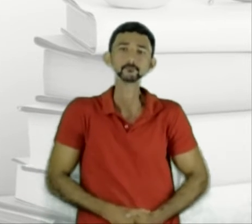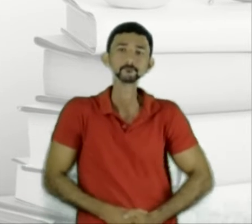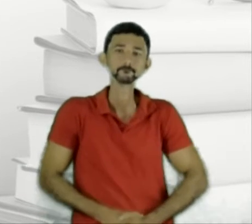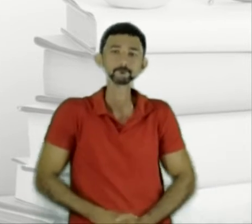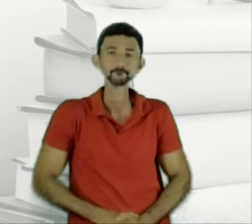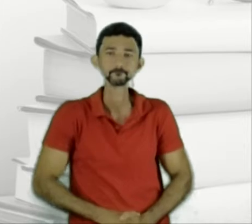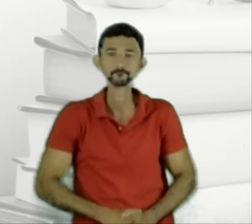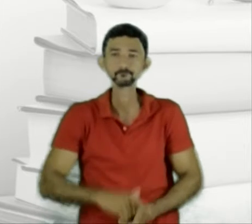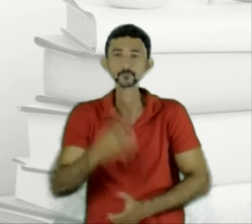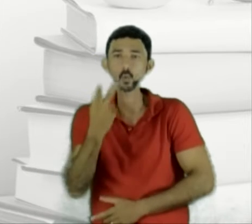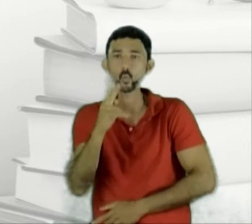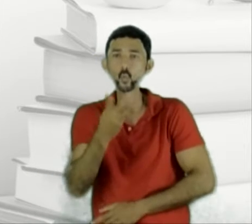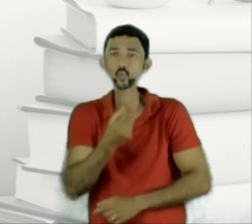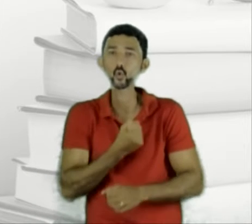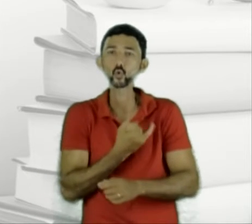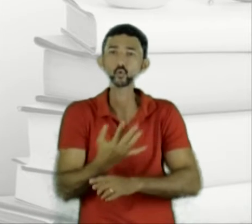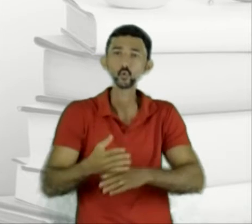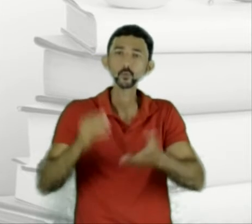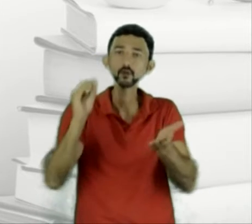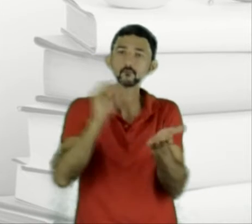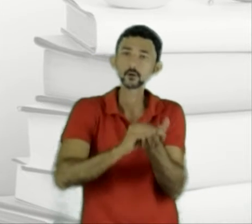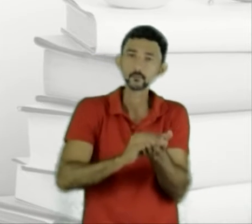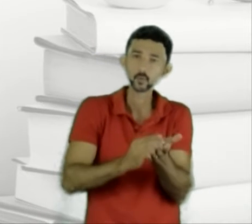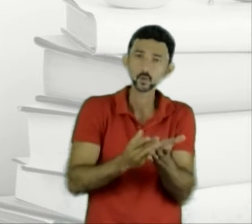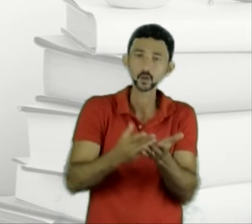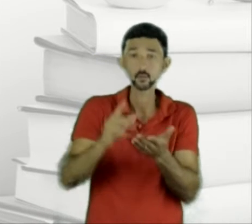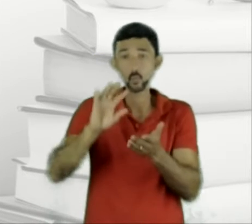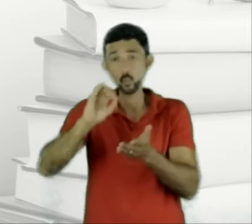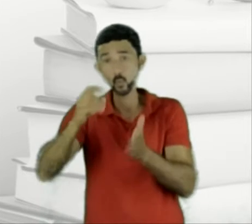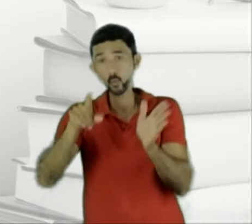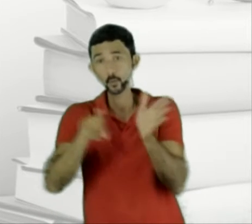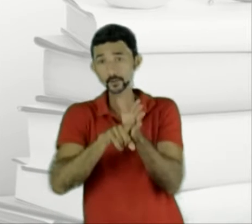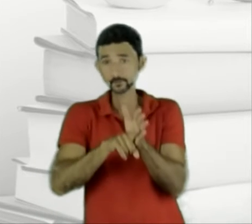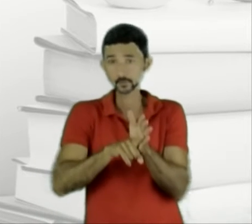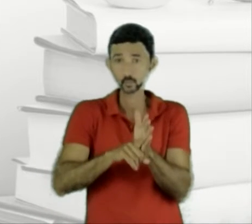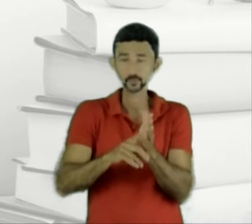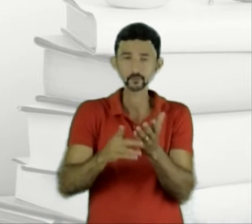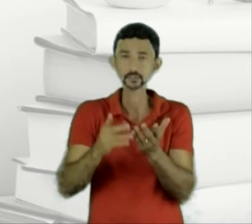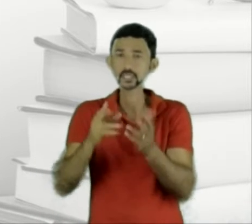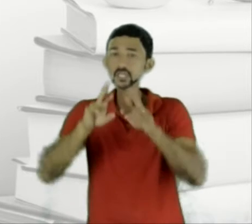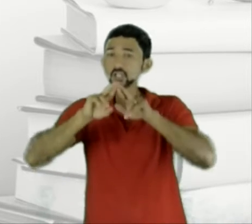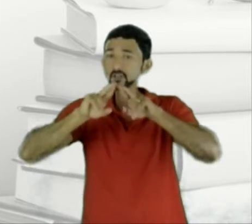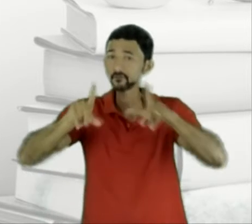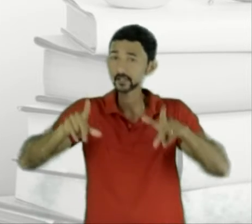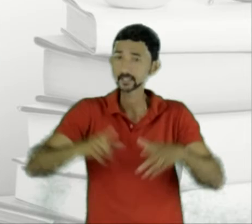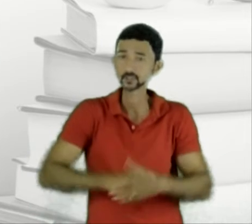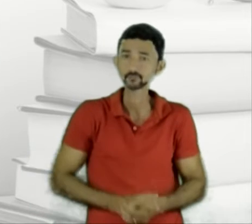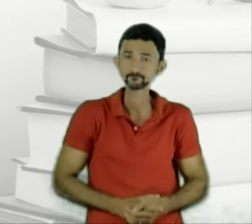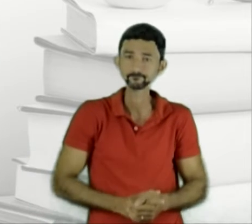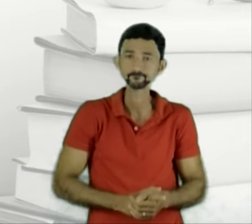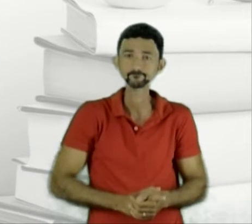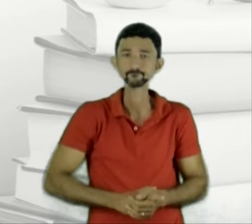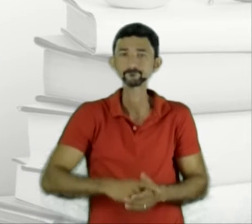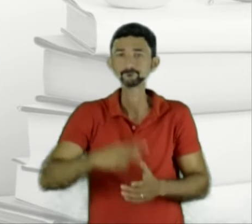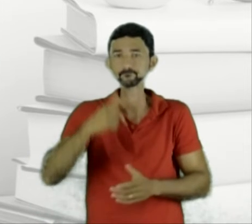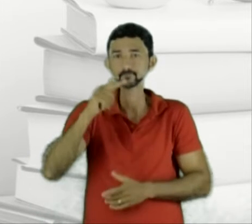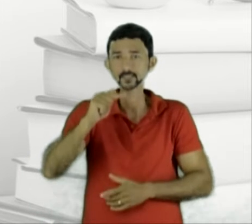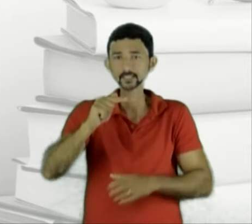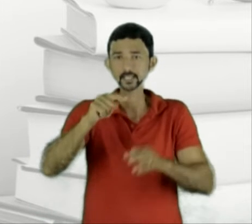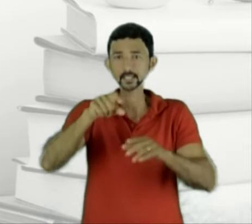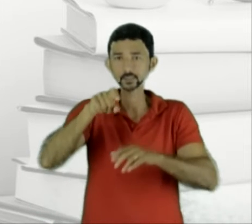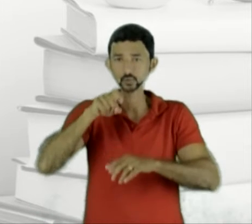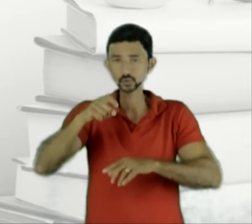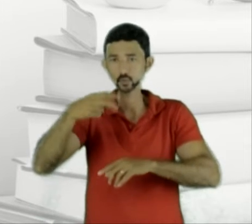E se os dois monômios que vamos adicionar ou subtrair não forem semelhantes, como 7x